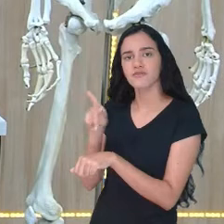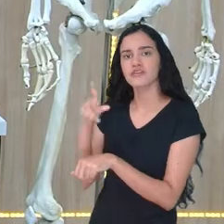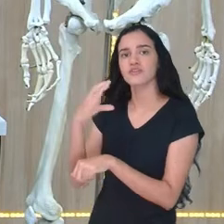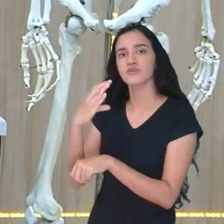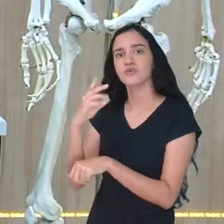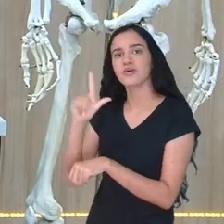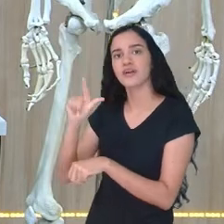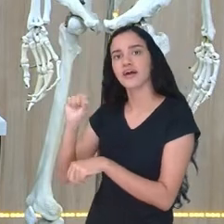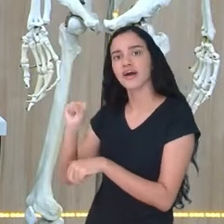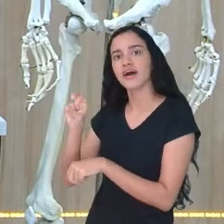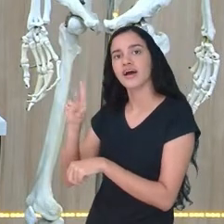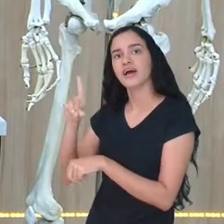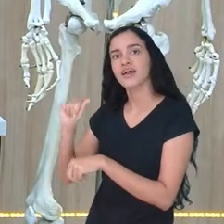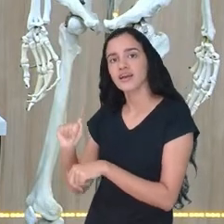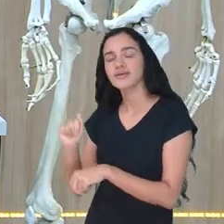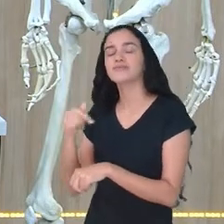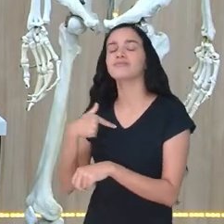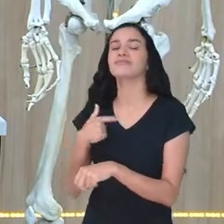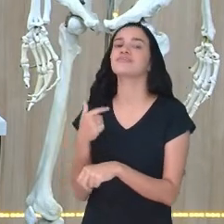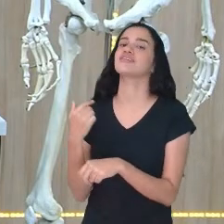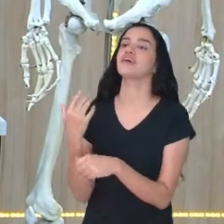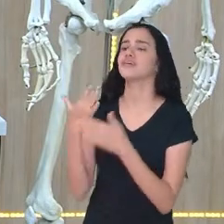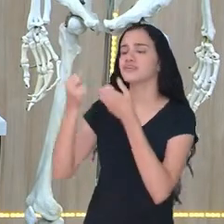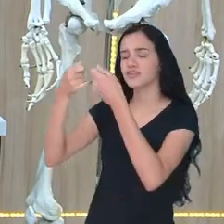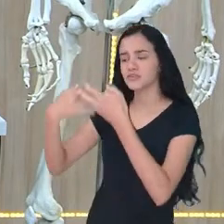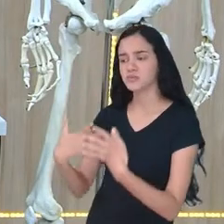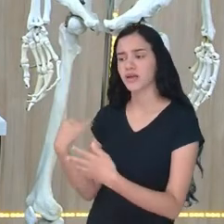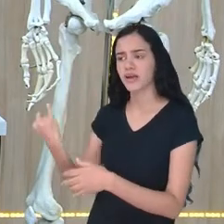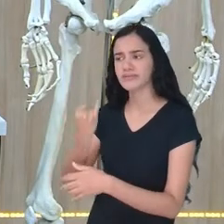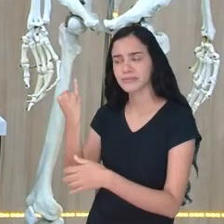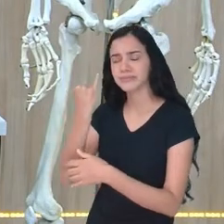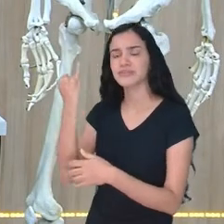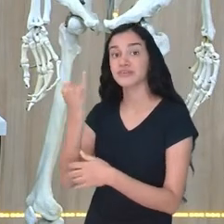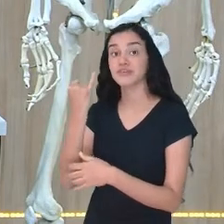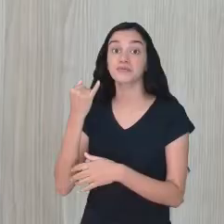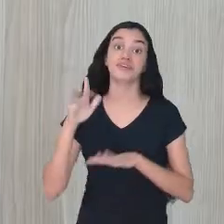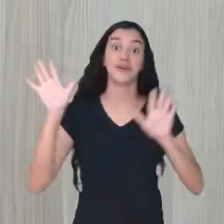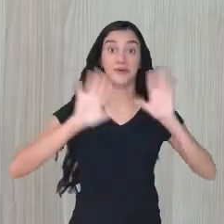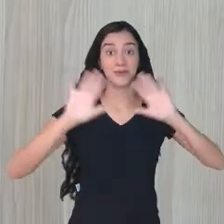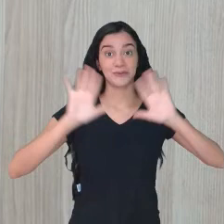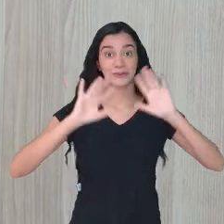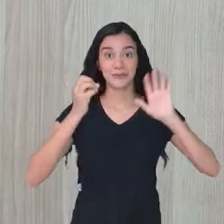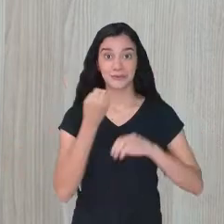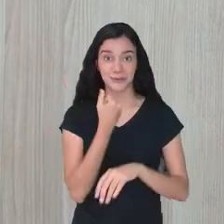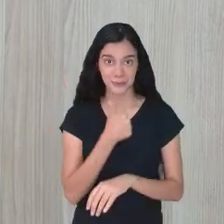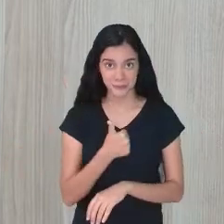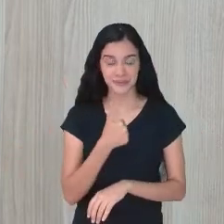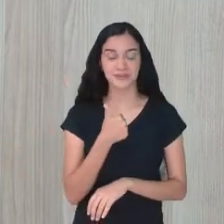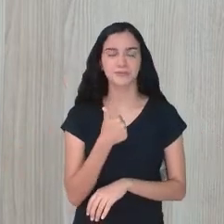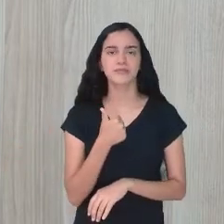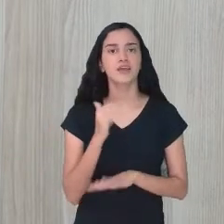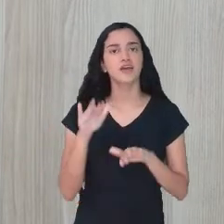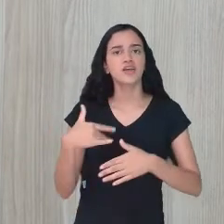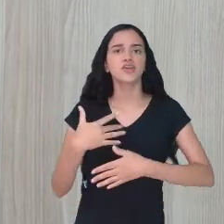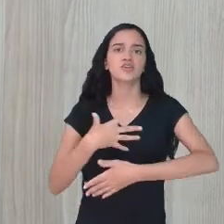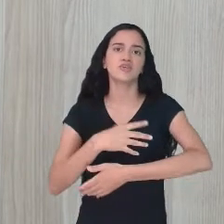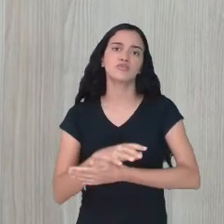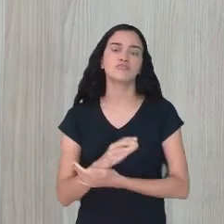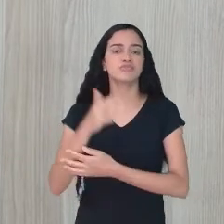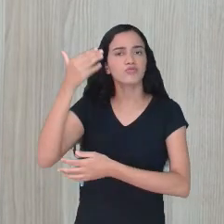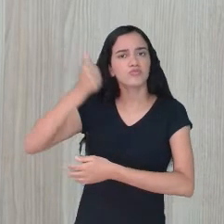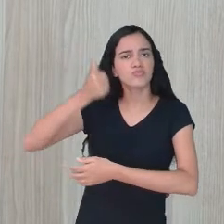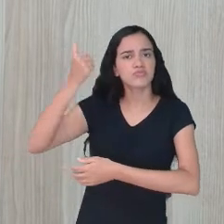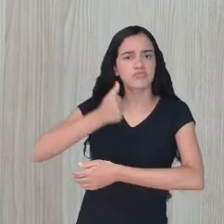mãe, falar sobre a importância da amamentação, não é, Cláudia? Olá, pessoal, tudo bem com vocês? Então, a questão do leite materno,